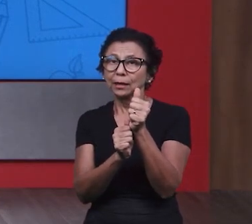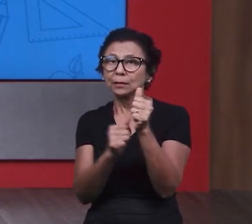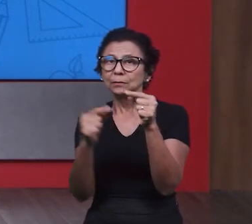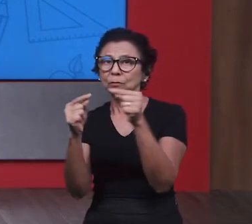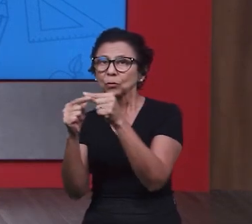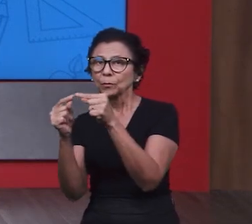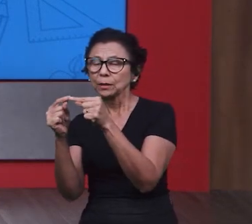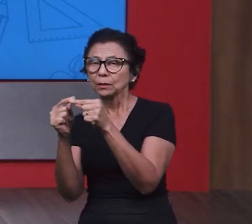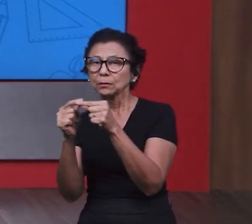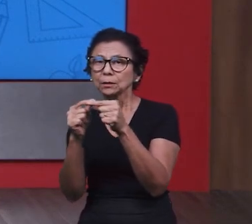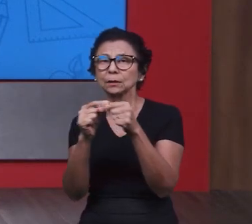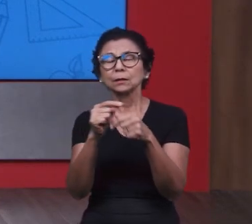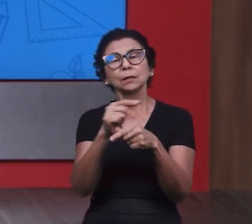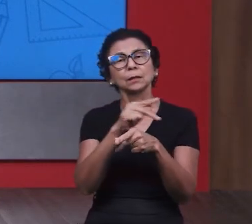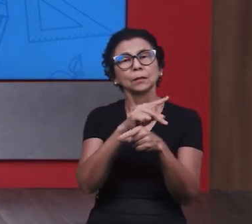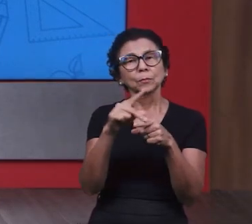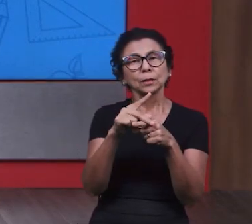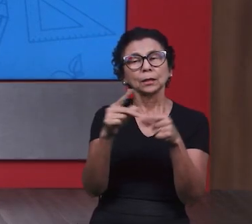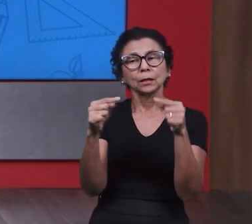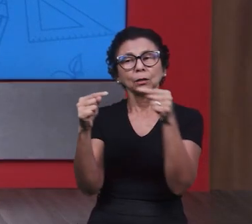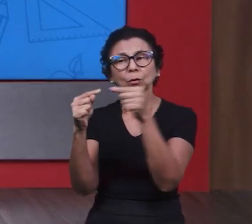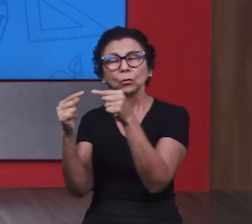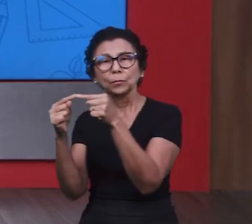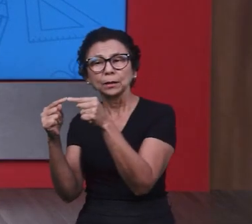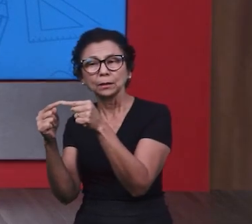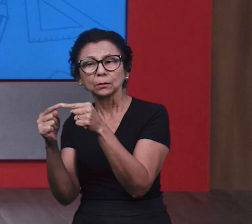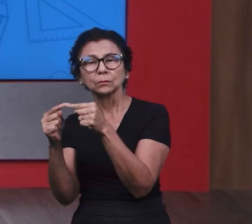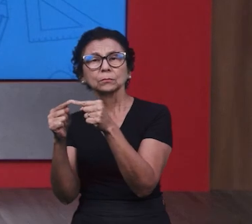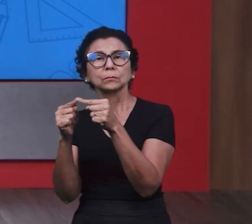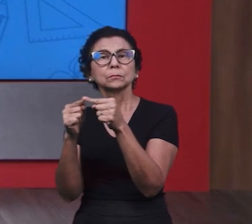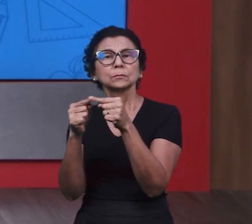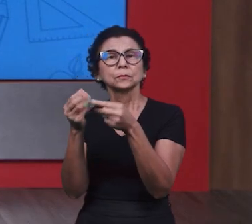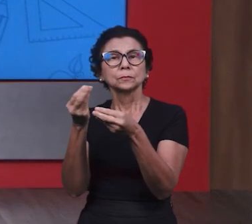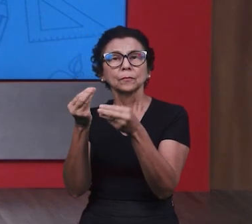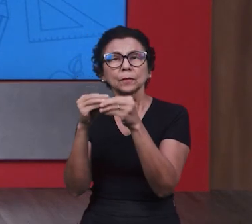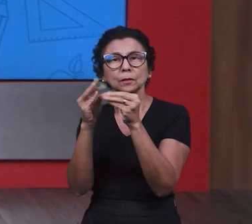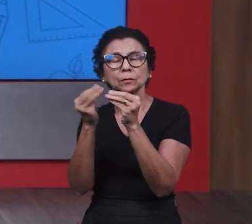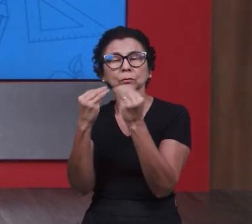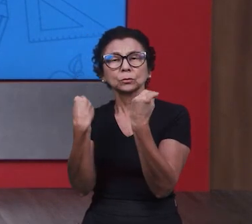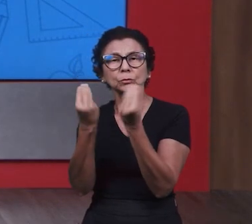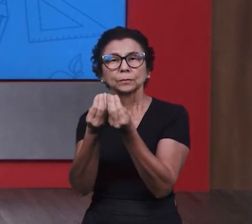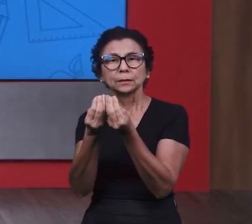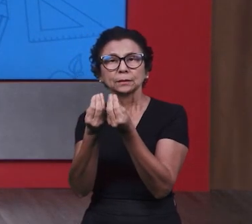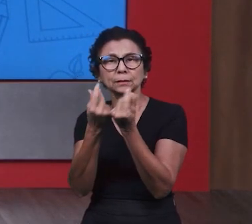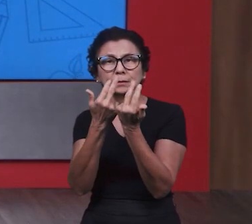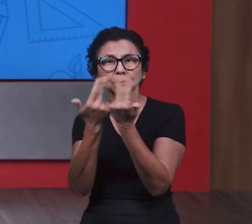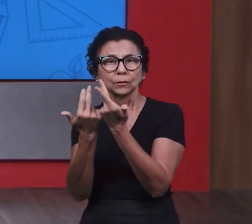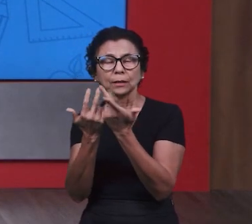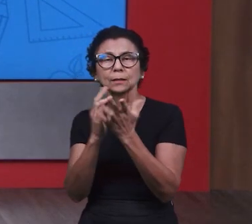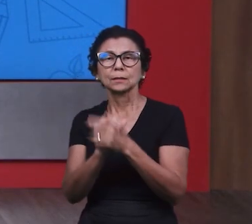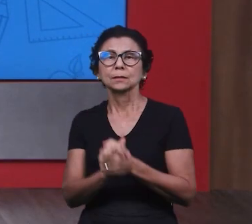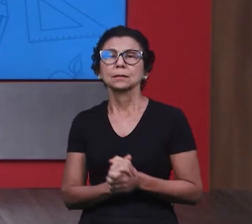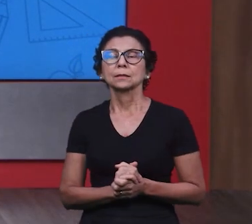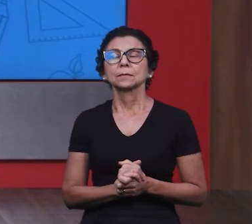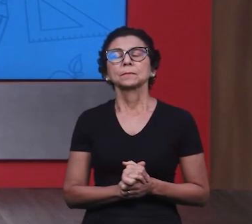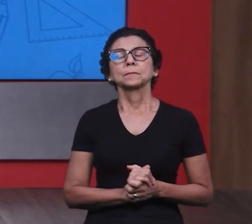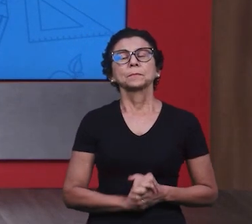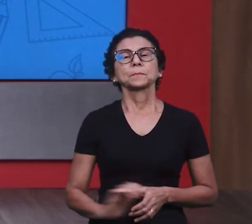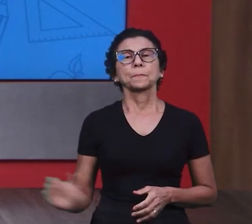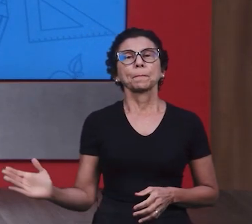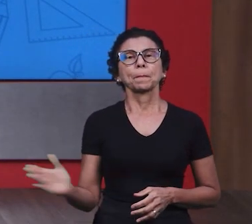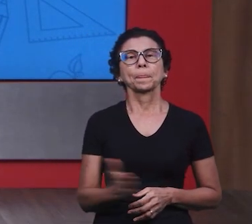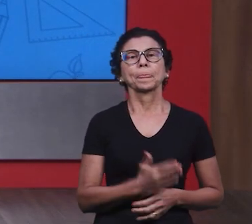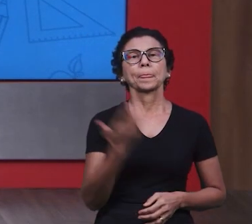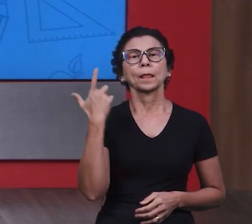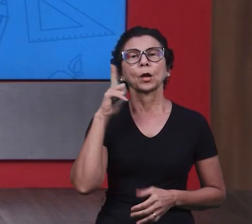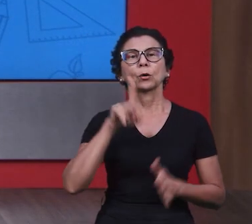polar. Então, baixa polaridade vem a ser a resposta. Outra questão do Enem.